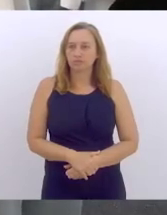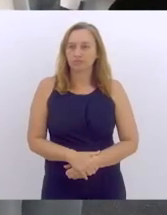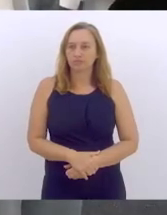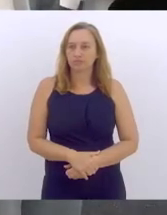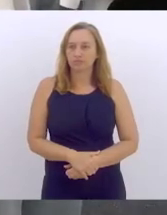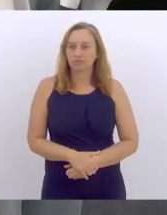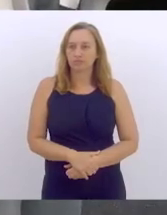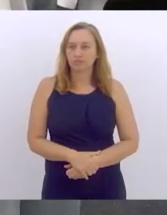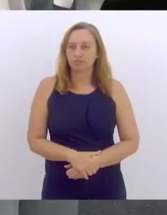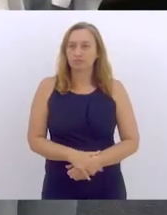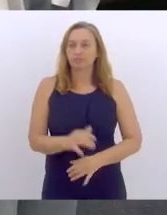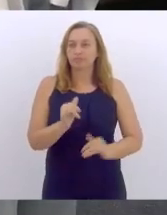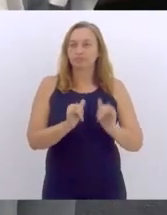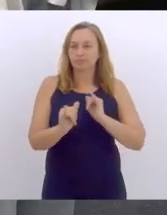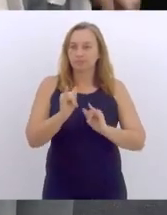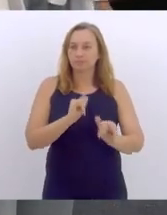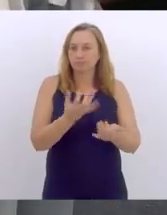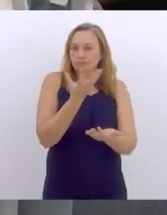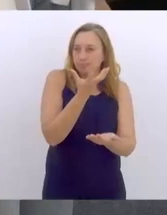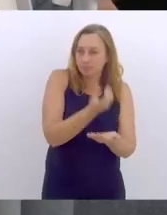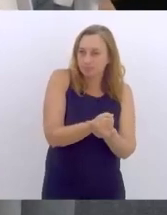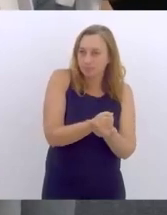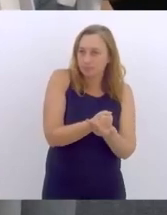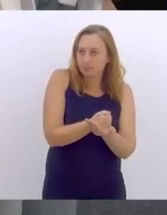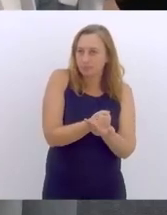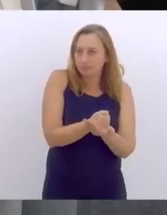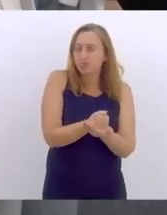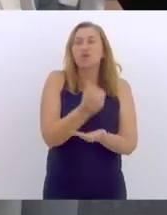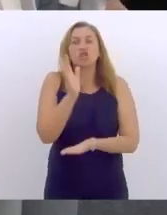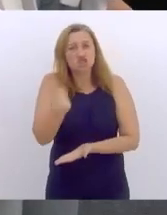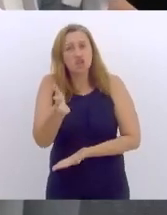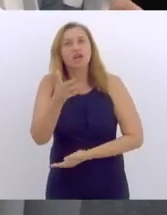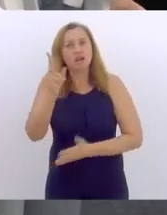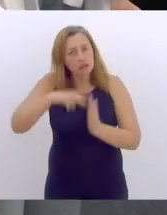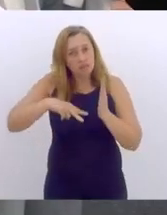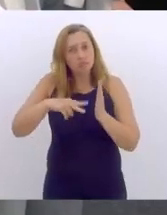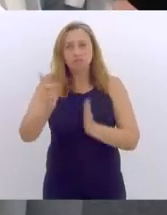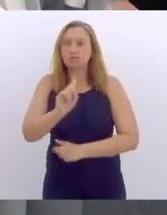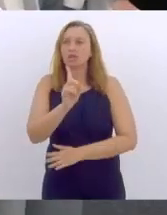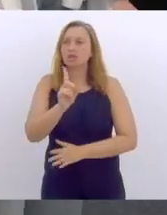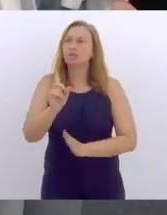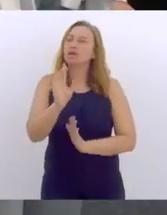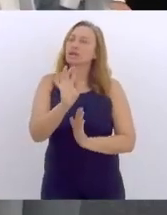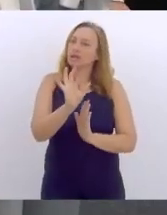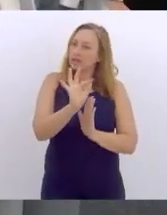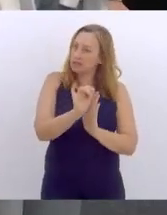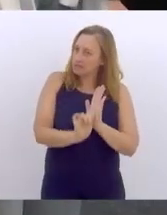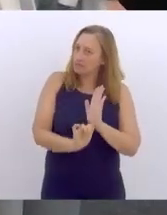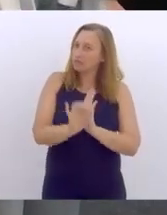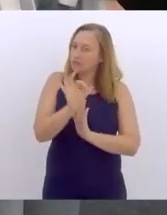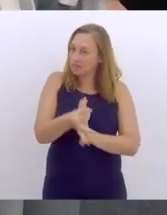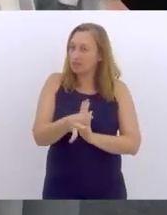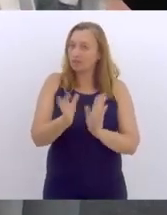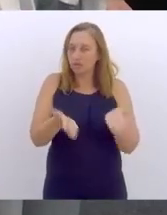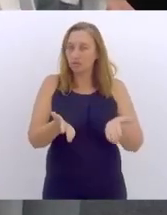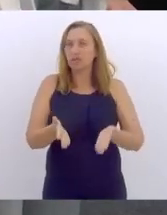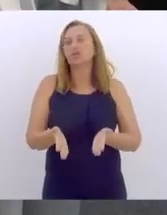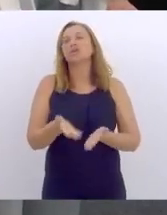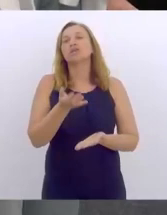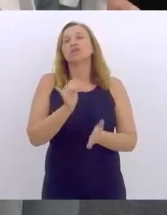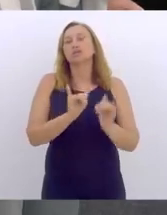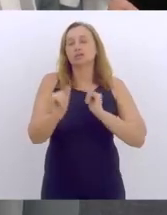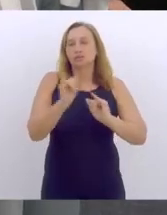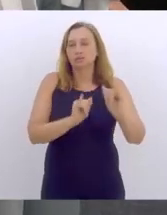Os dados do cadastro de que trata este artigo... Vossa Excelência já leu esse... Não, mas a redação correta está vindo agora. Ok. Os dados